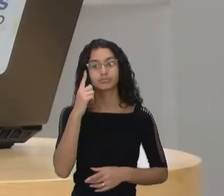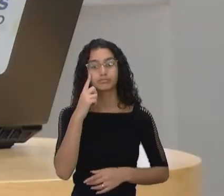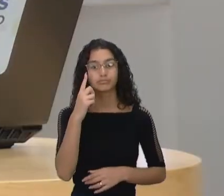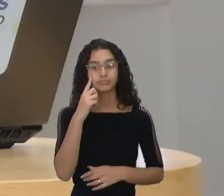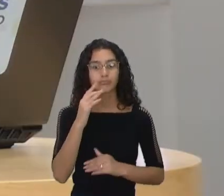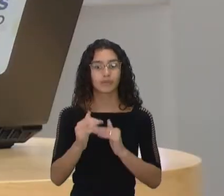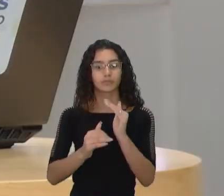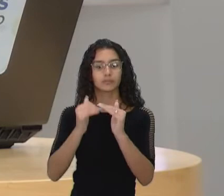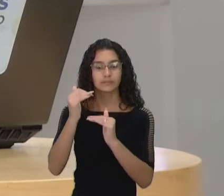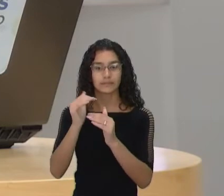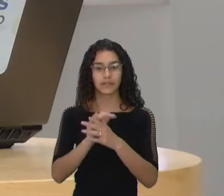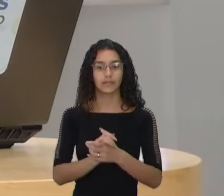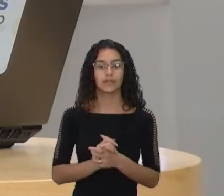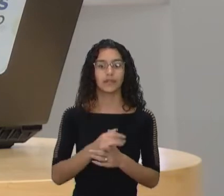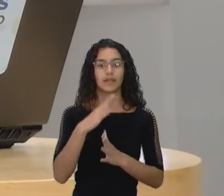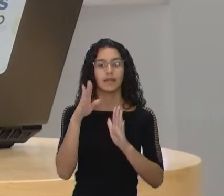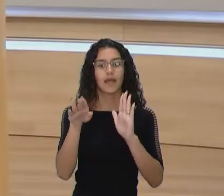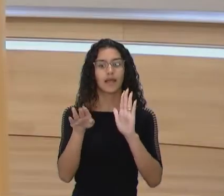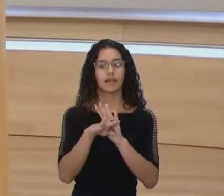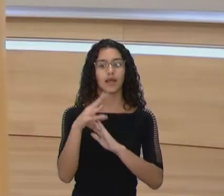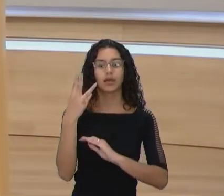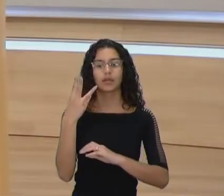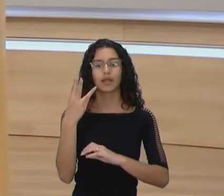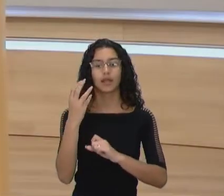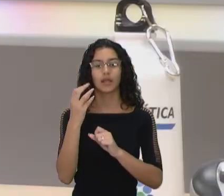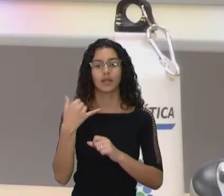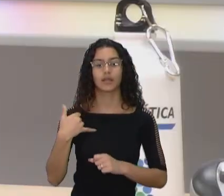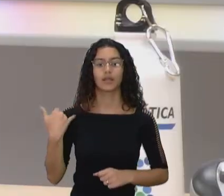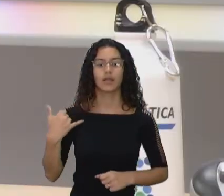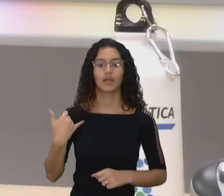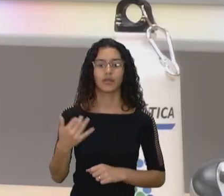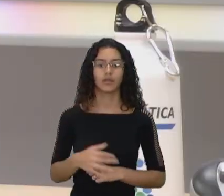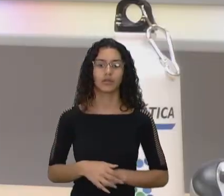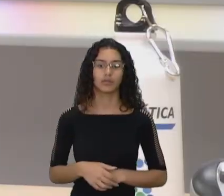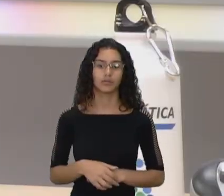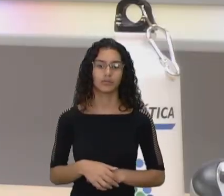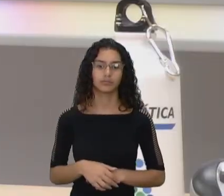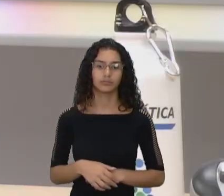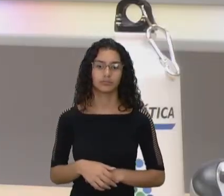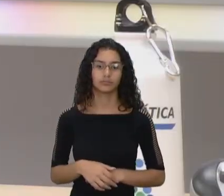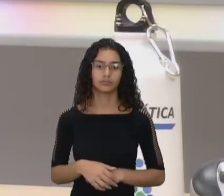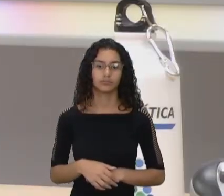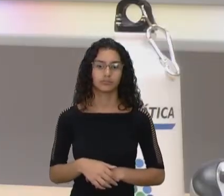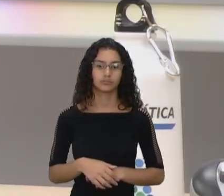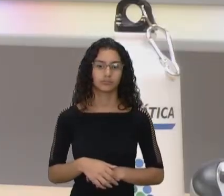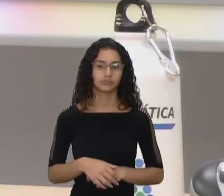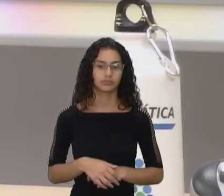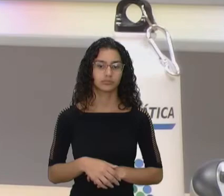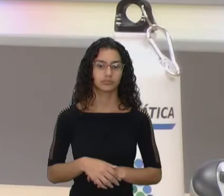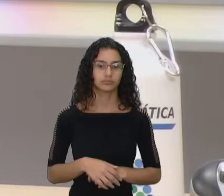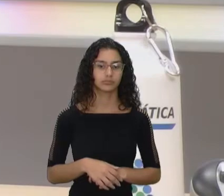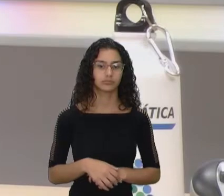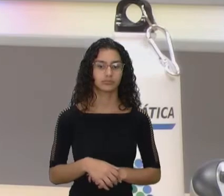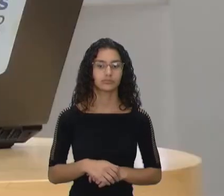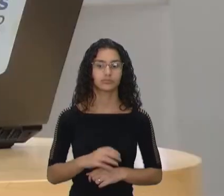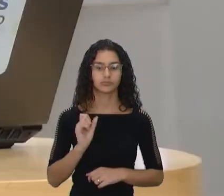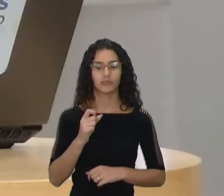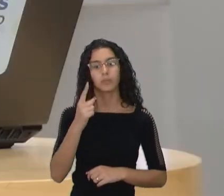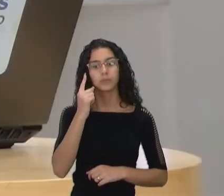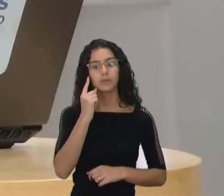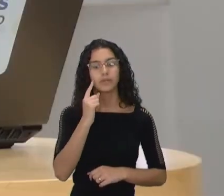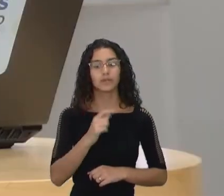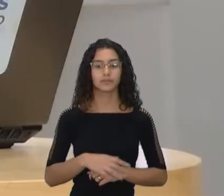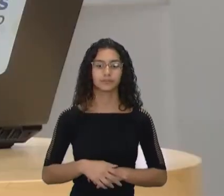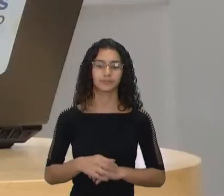vamos avançar aí até o terceiro ano. Depois do que fez um aninho, do primeiro até o segundo, do segundo até o terceiro. Isso, vamos pensar aí